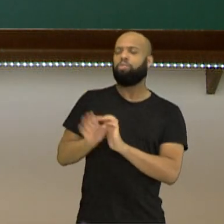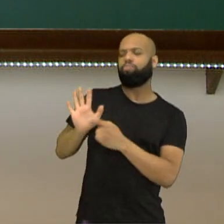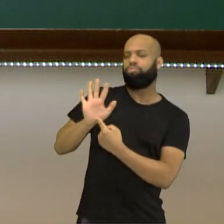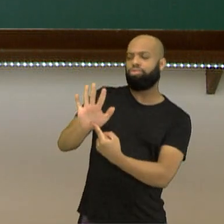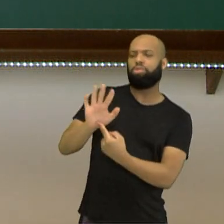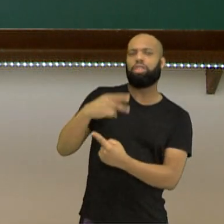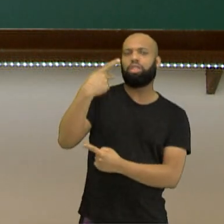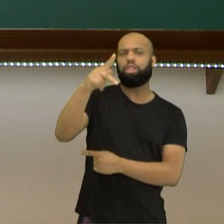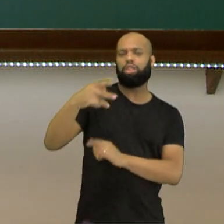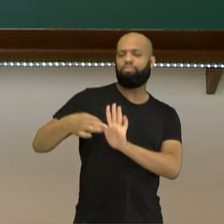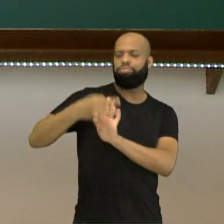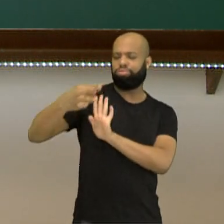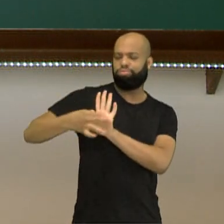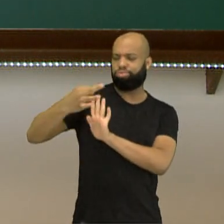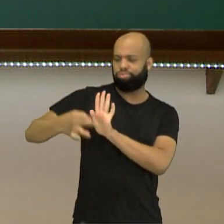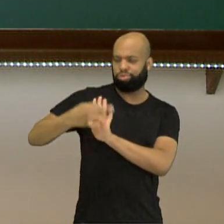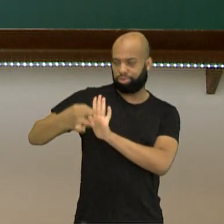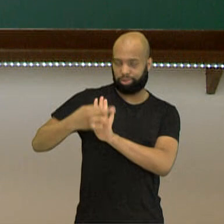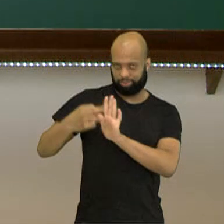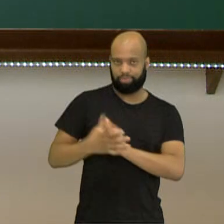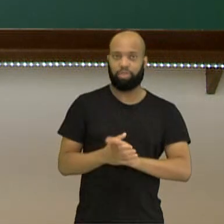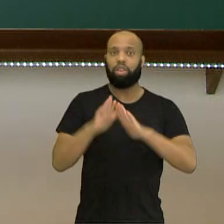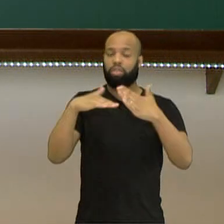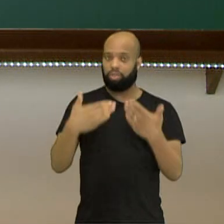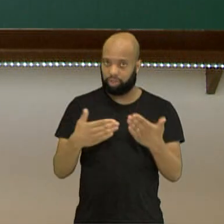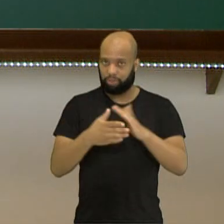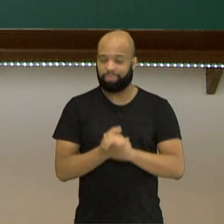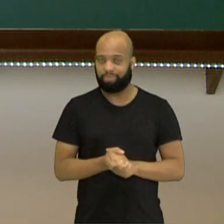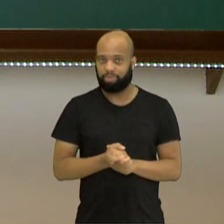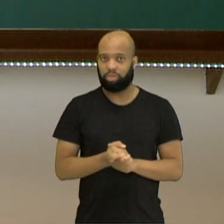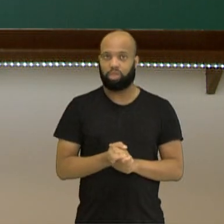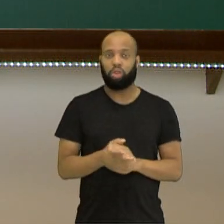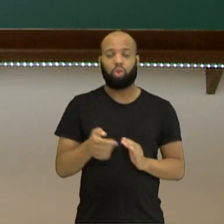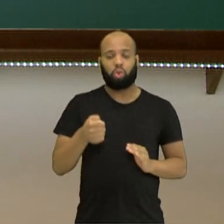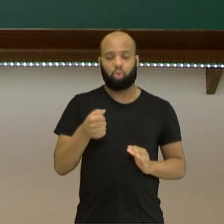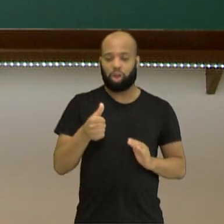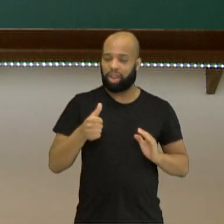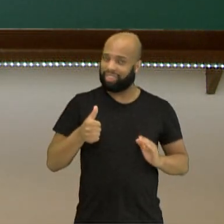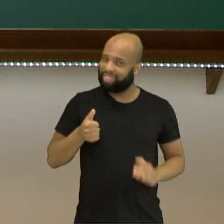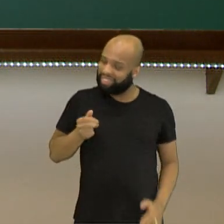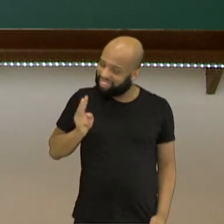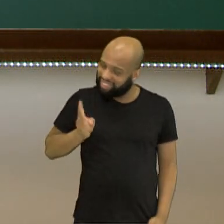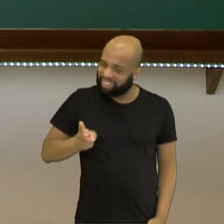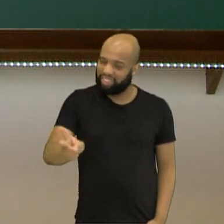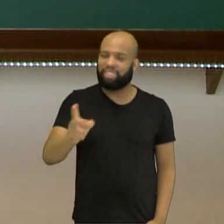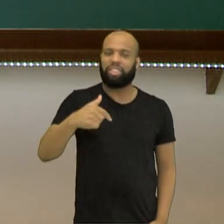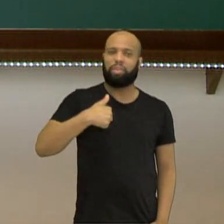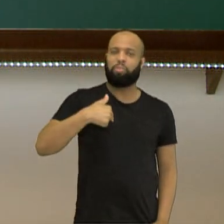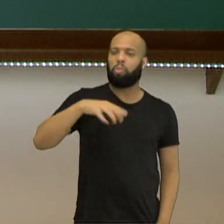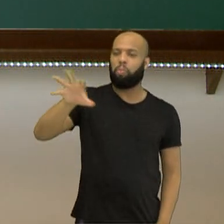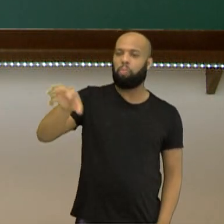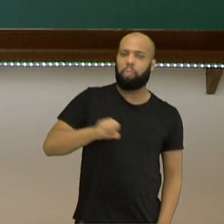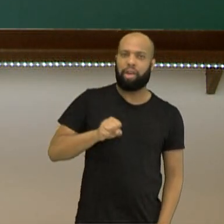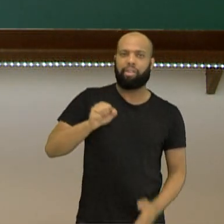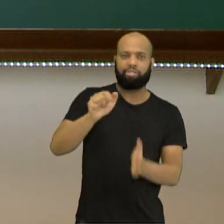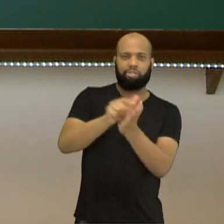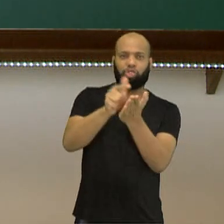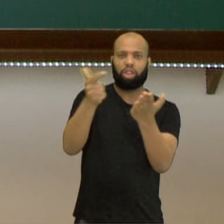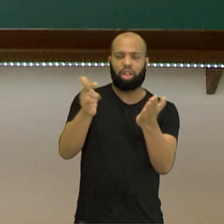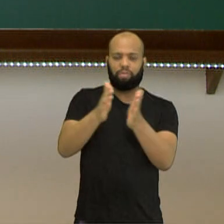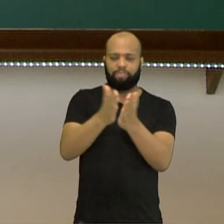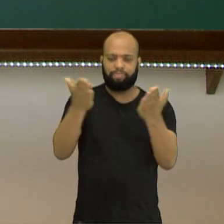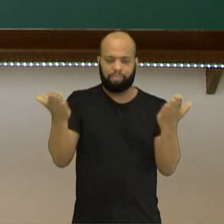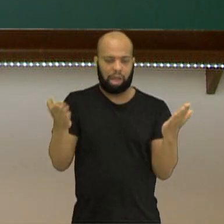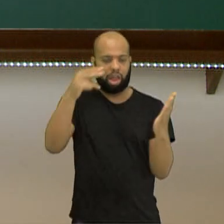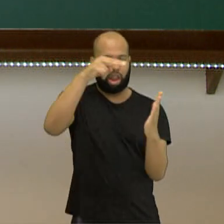a respeito disso? Olha, eu vou dizer o seguinte, quase todas as vezes que eu pego uma notícia ali, de manhã